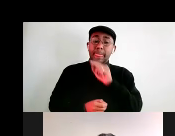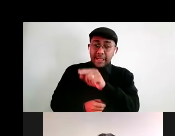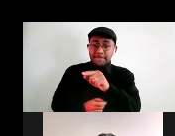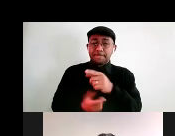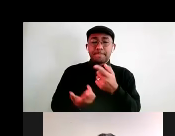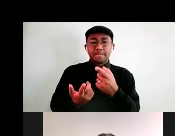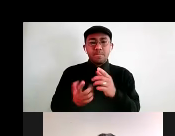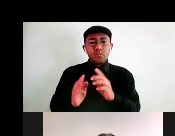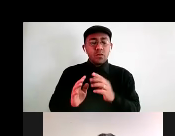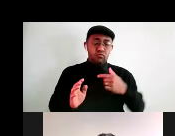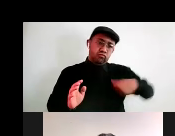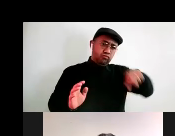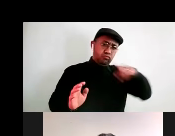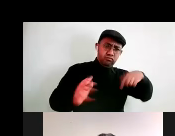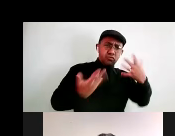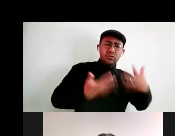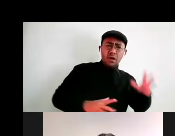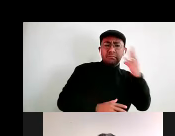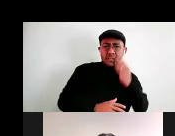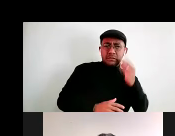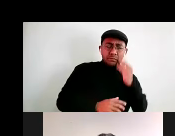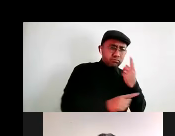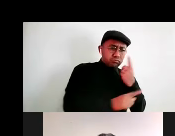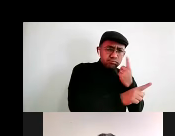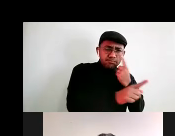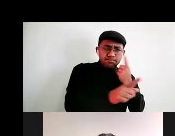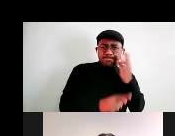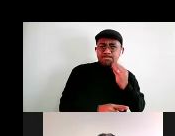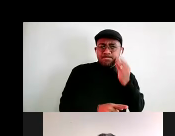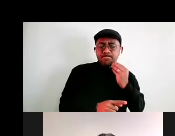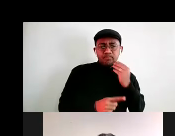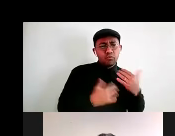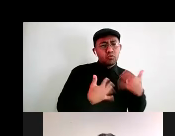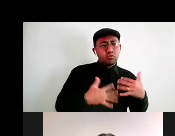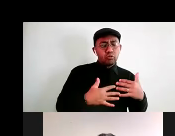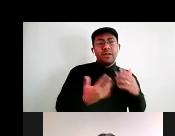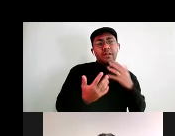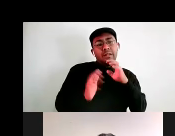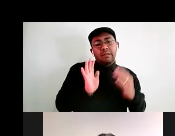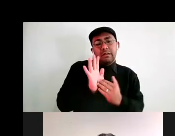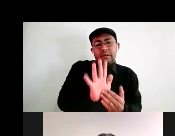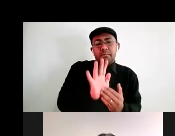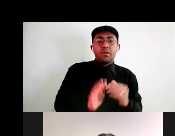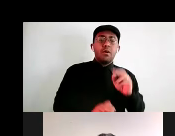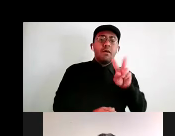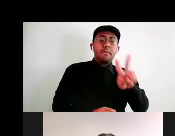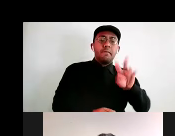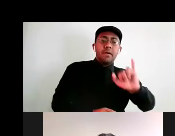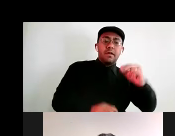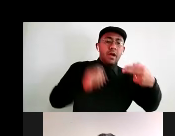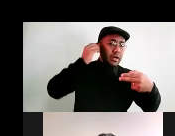toda a experiência que nós já adquirimos, trabalhando com ITS e com HIV,